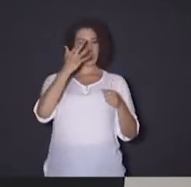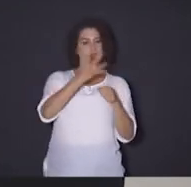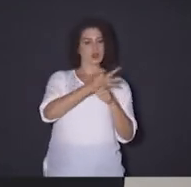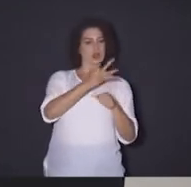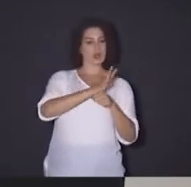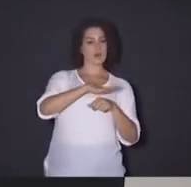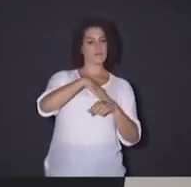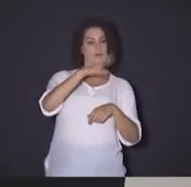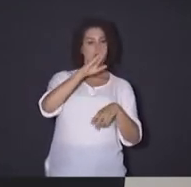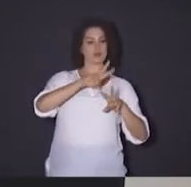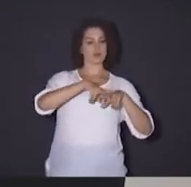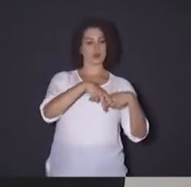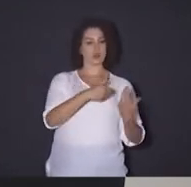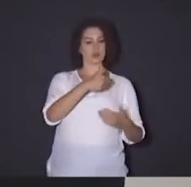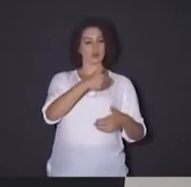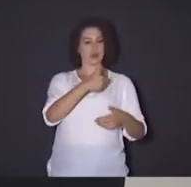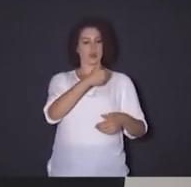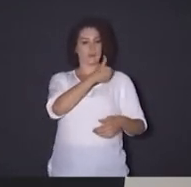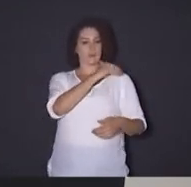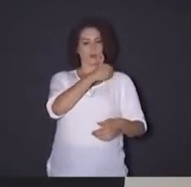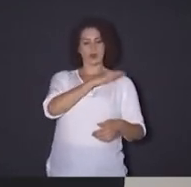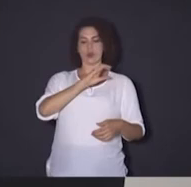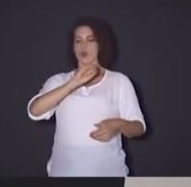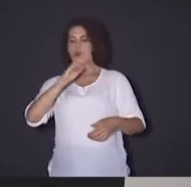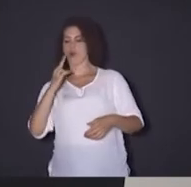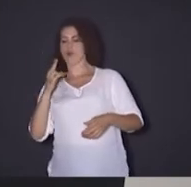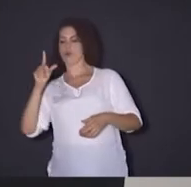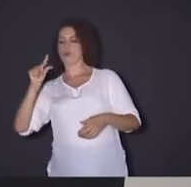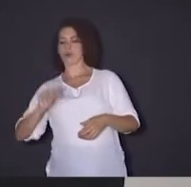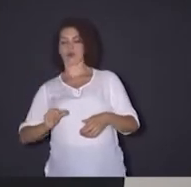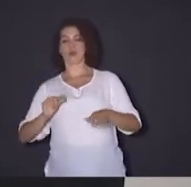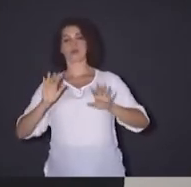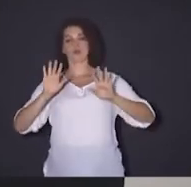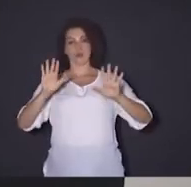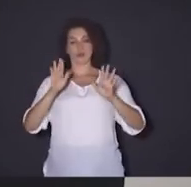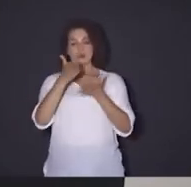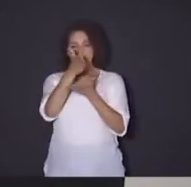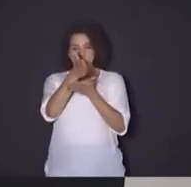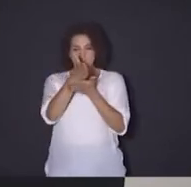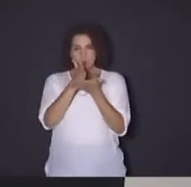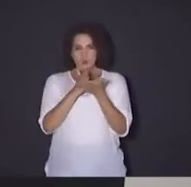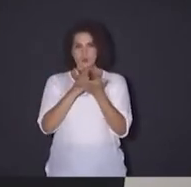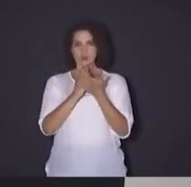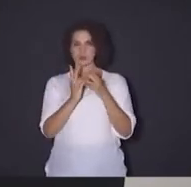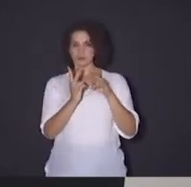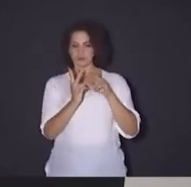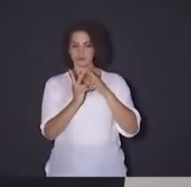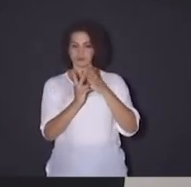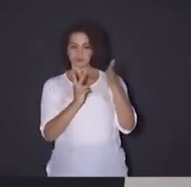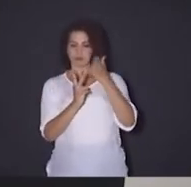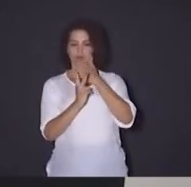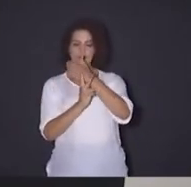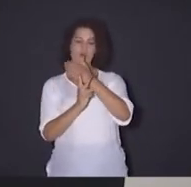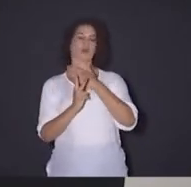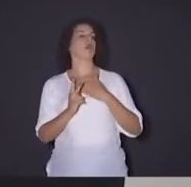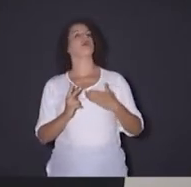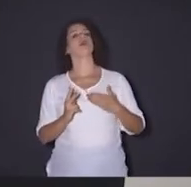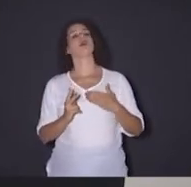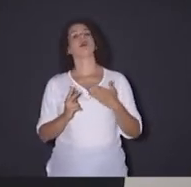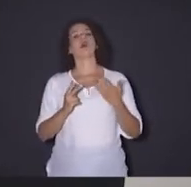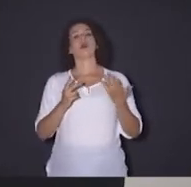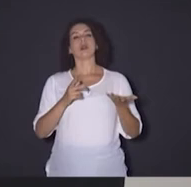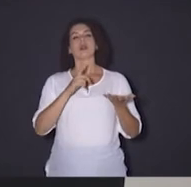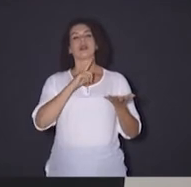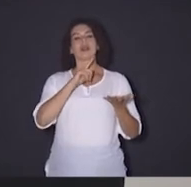racismo e pessoas que vão ser menos tolerada aí eu gostaria de dividir em duas partes a gente tem como diria silva humberto o